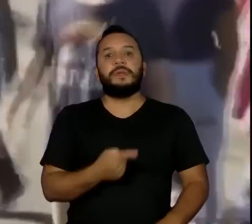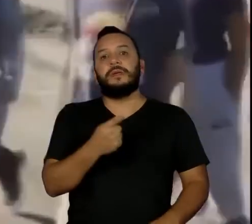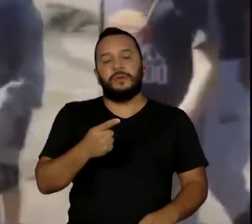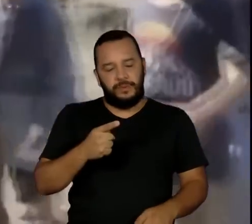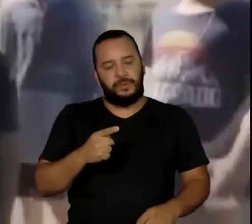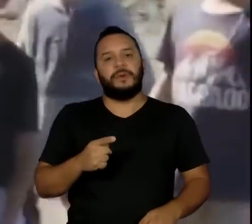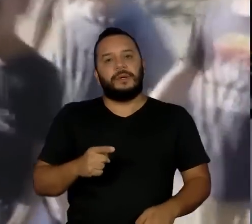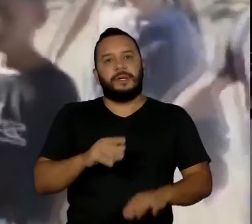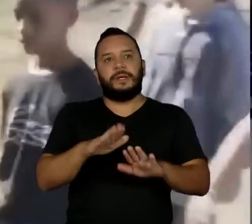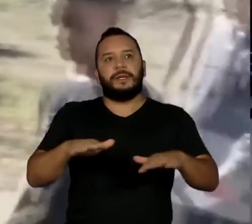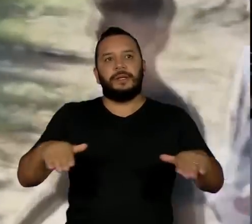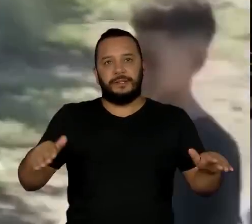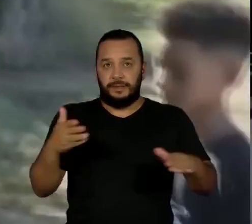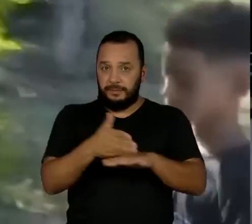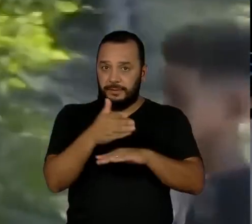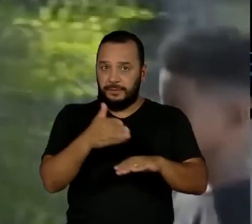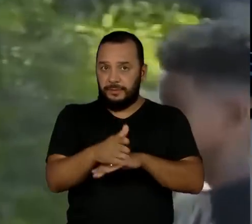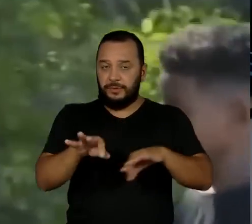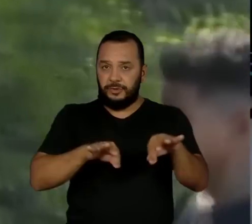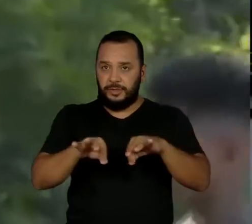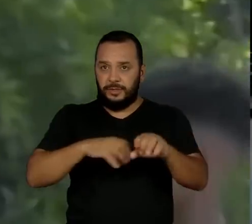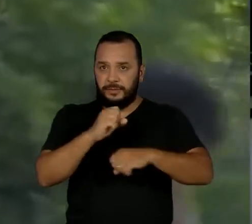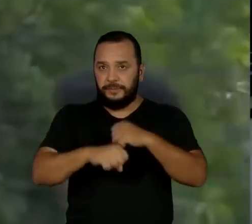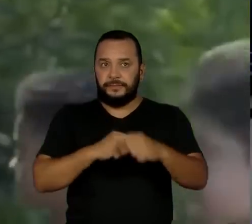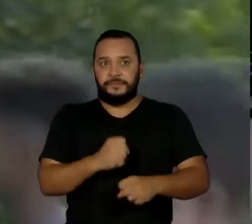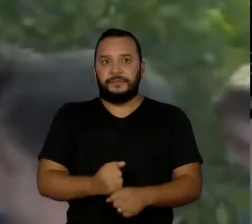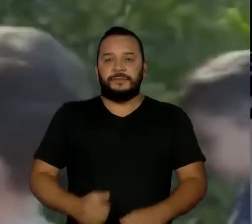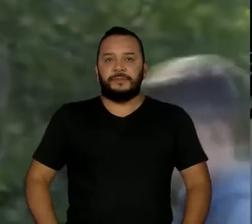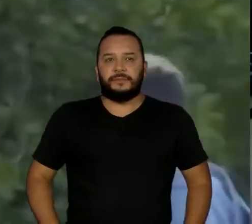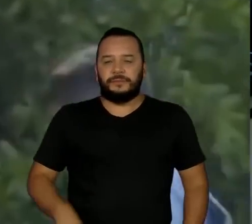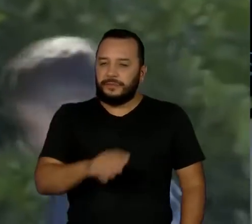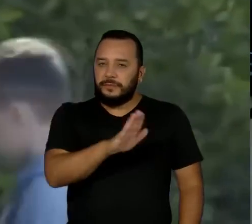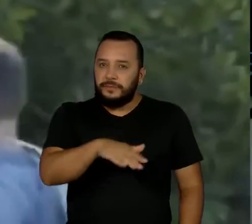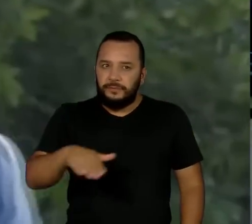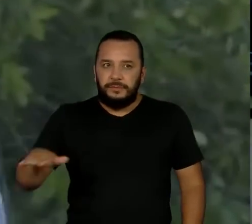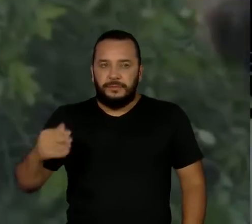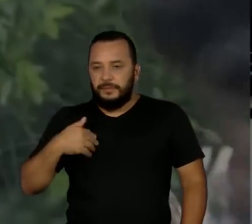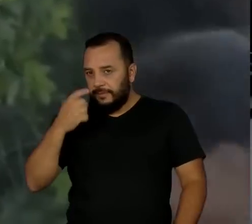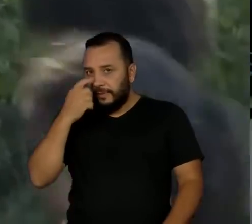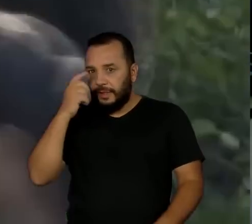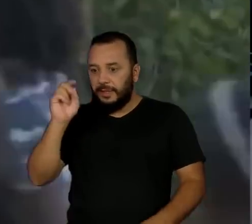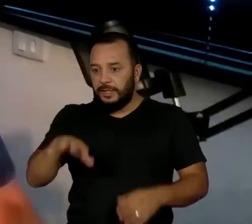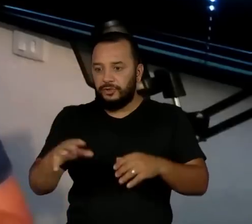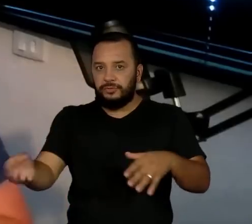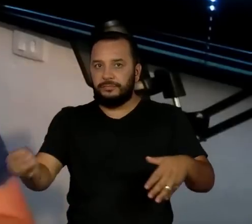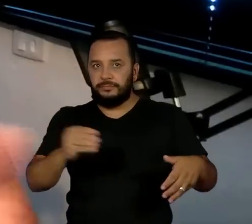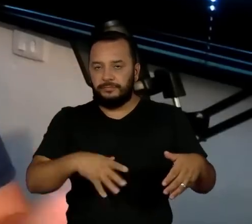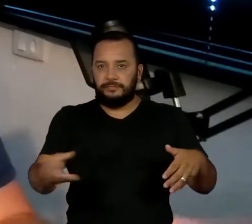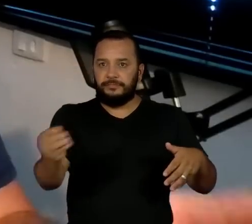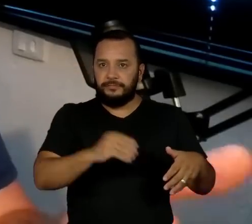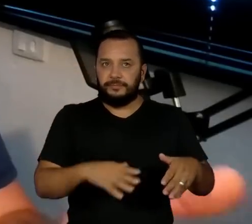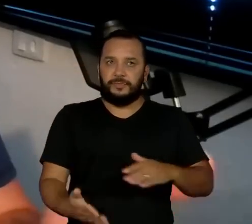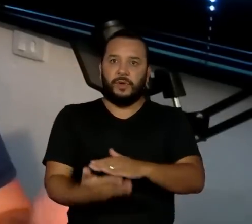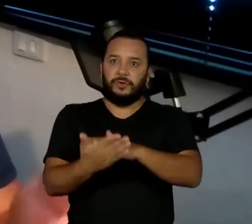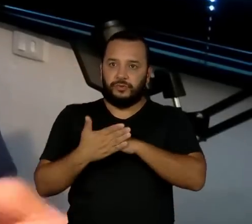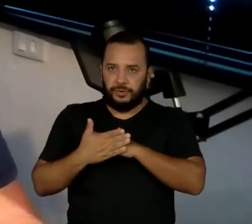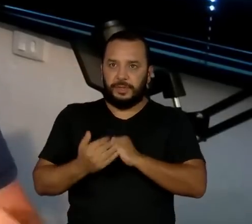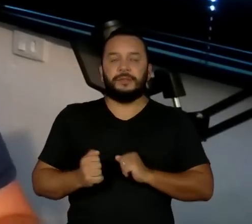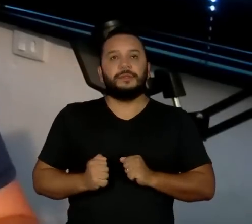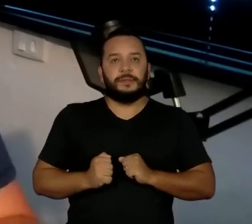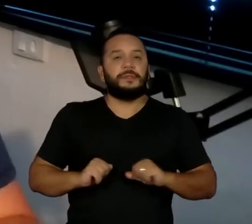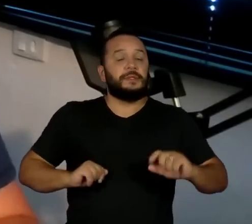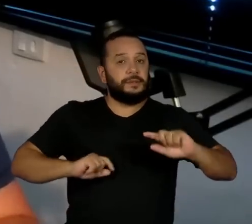ano. Essas crianças retirando resíduos e nos ajudando, e depois especificamos o que esses